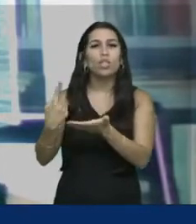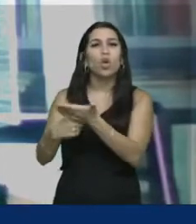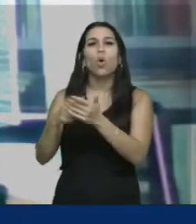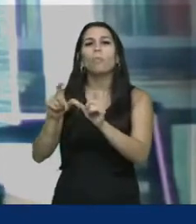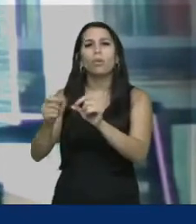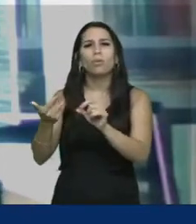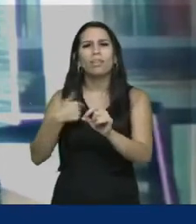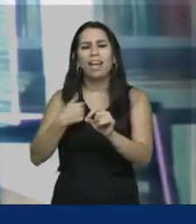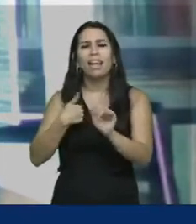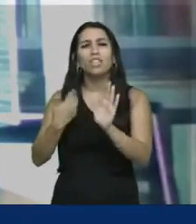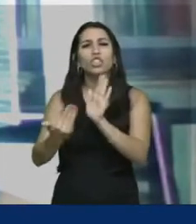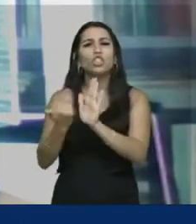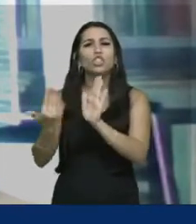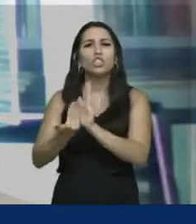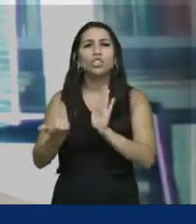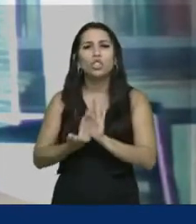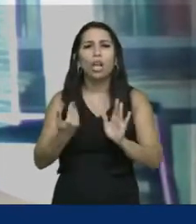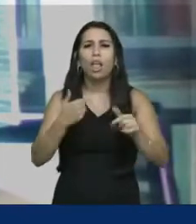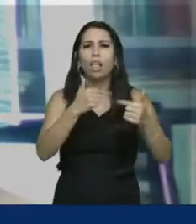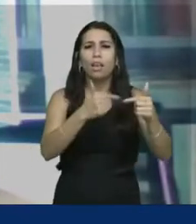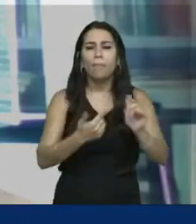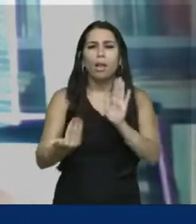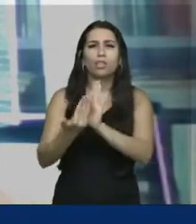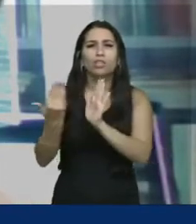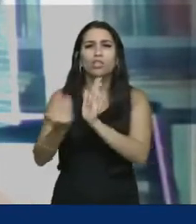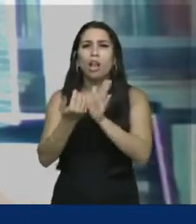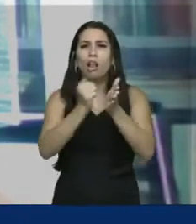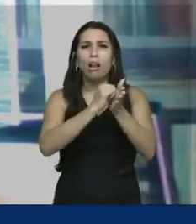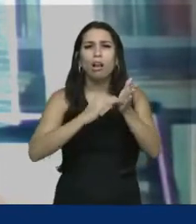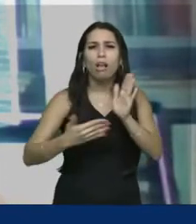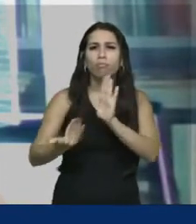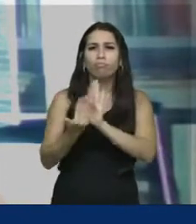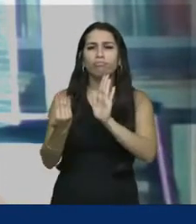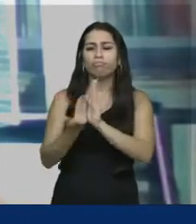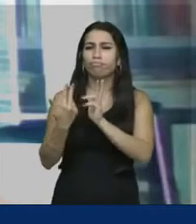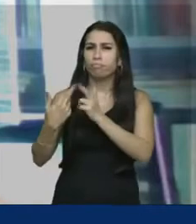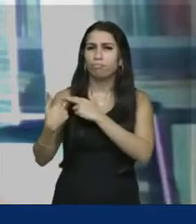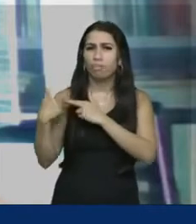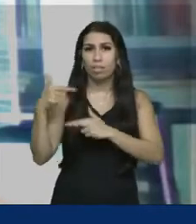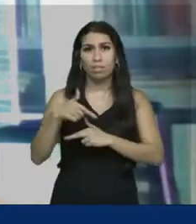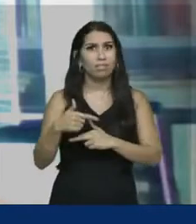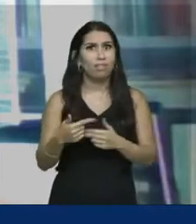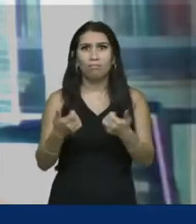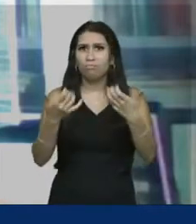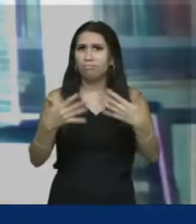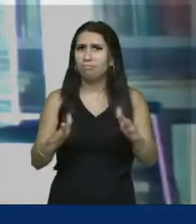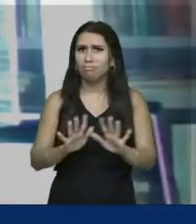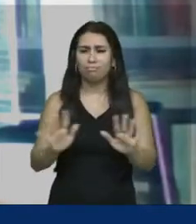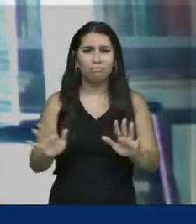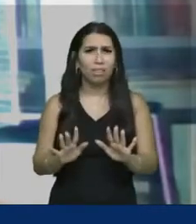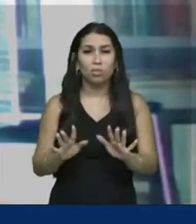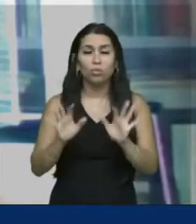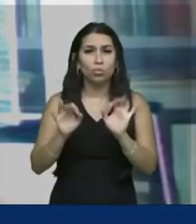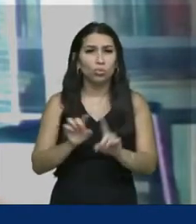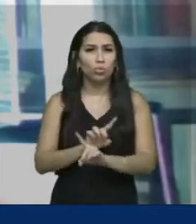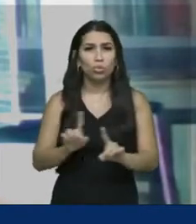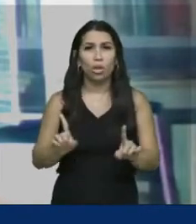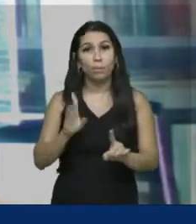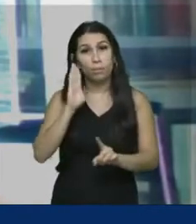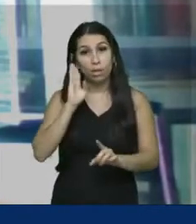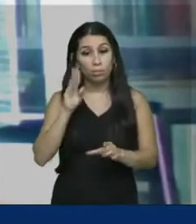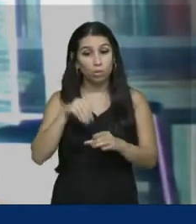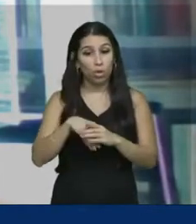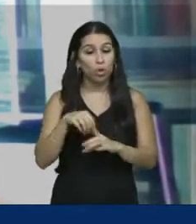determinadas funções, determinadas atividades, o que não se justifica, principalmente dentro de uma sociedade